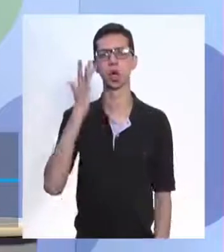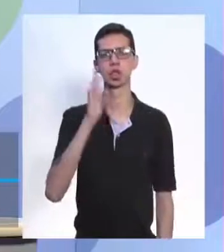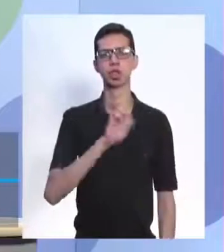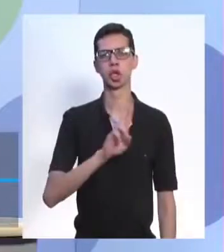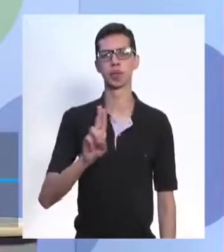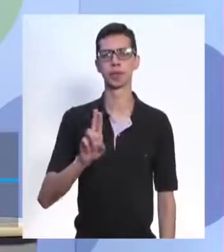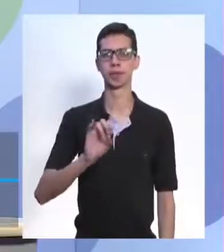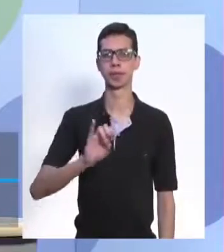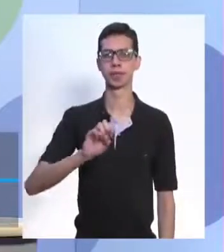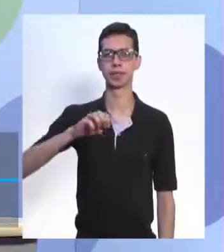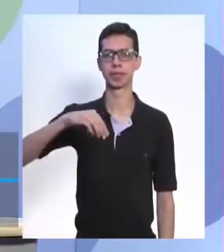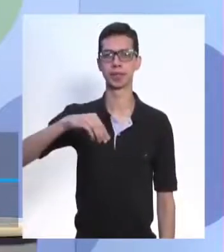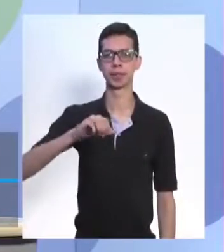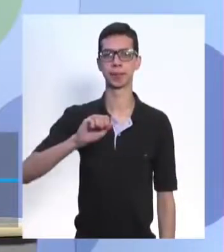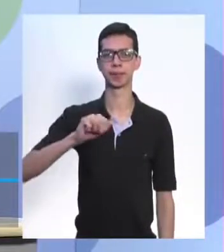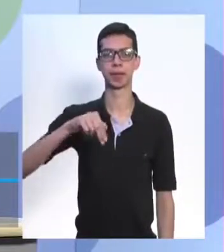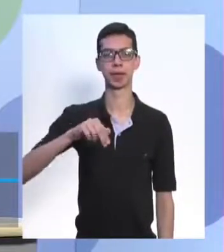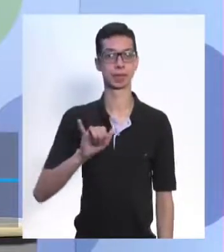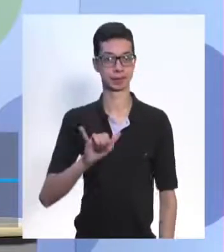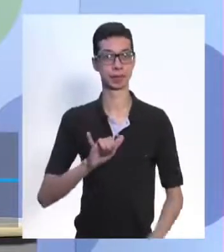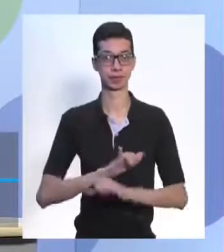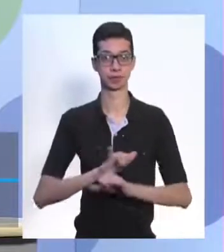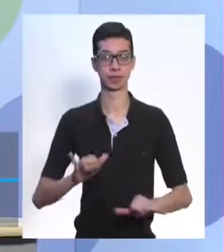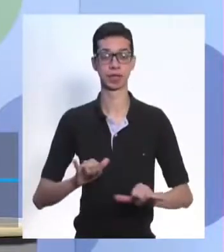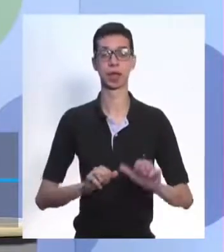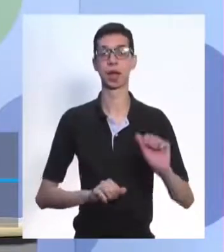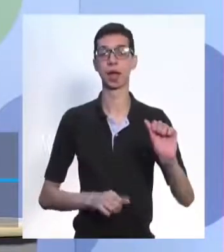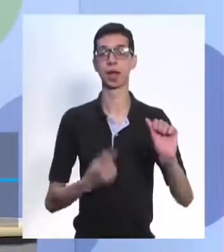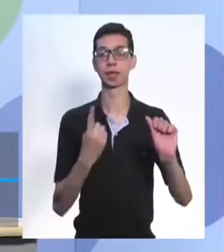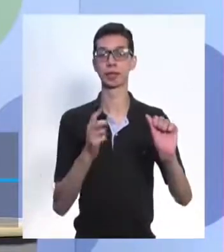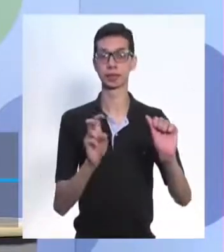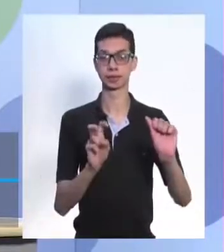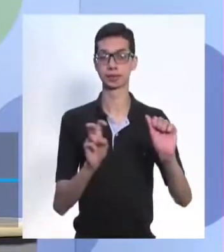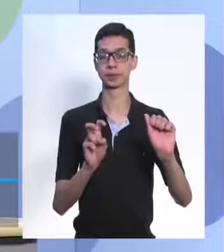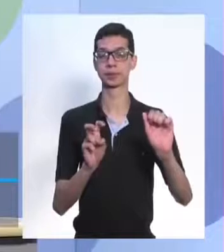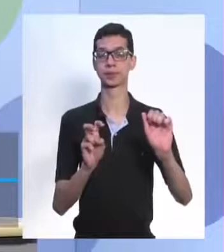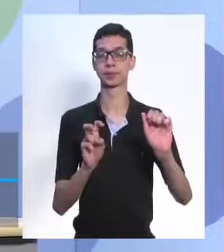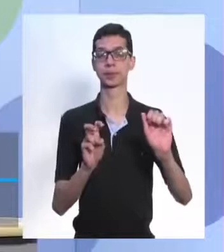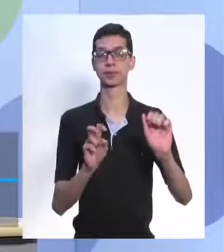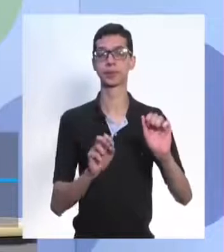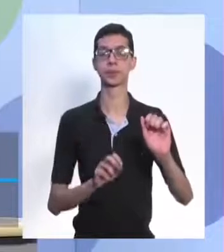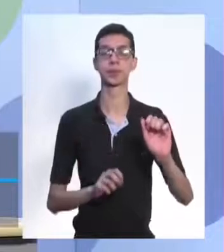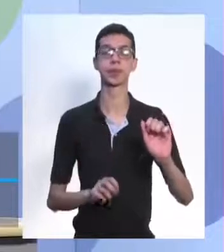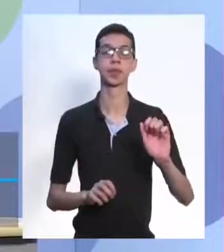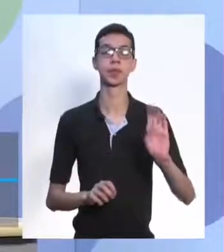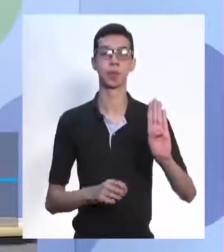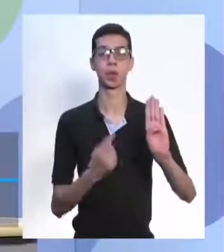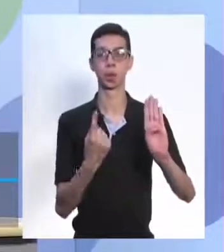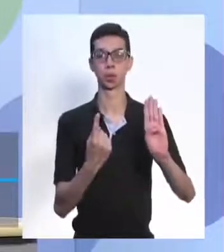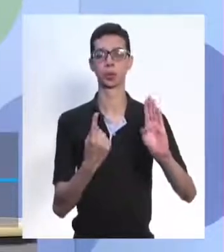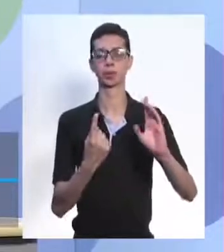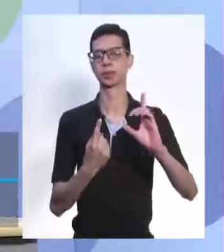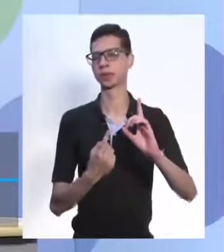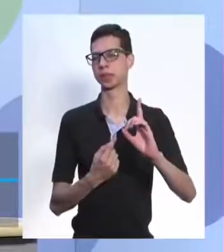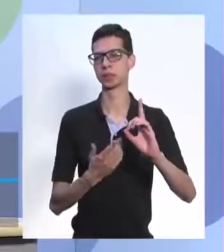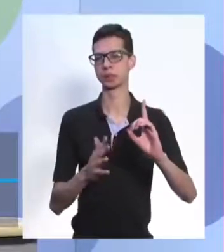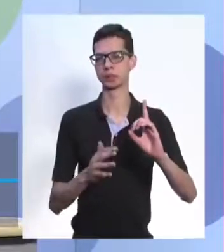A, 15. Aí o B, 1. E o D ou C, não sei,